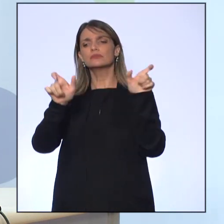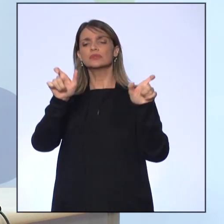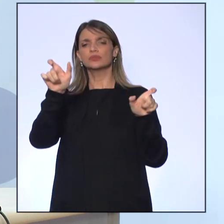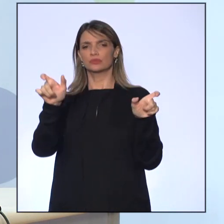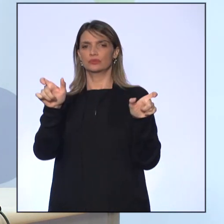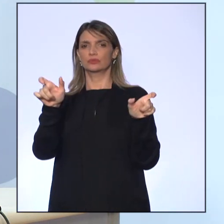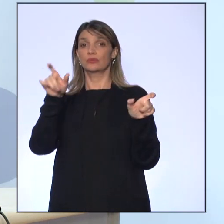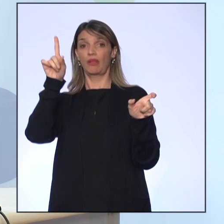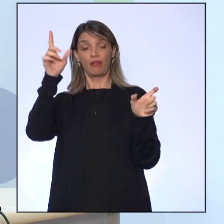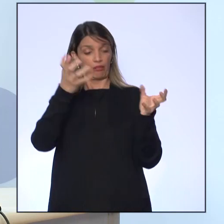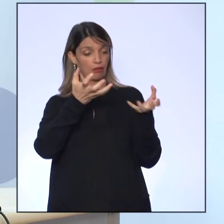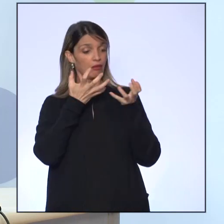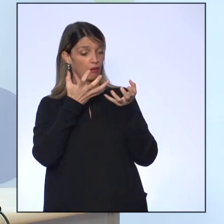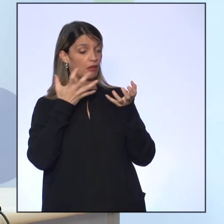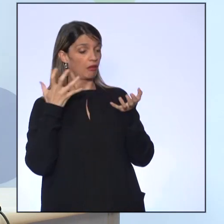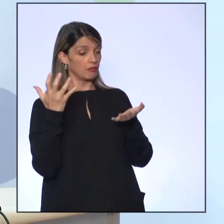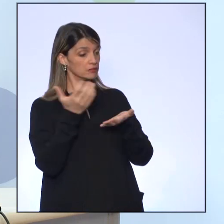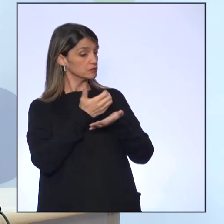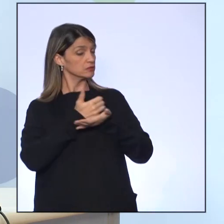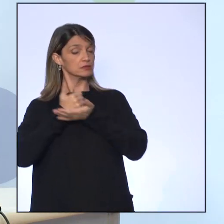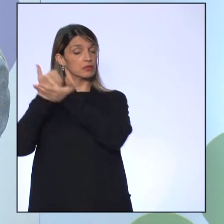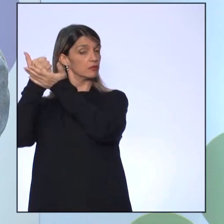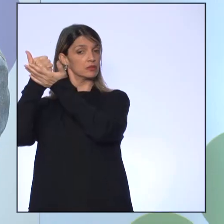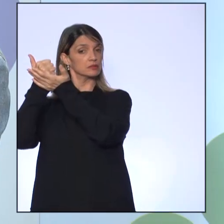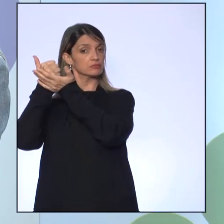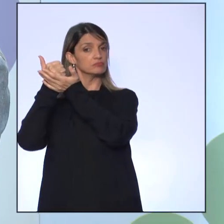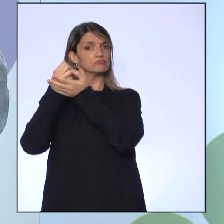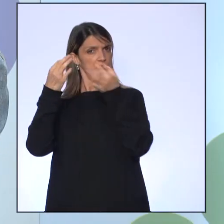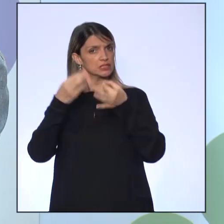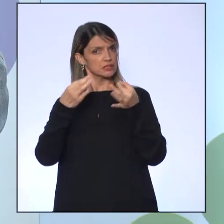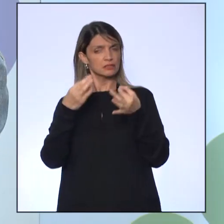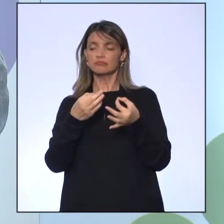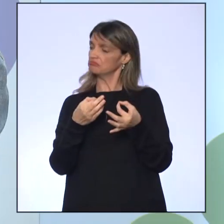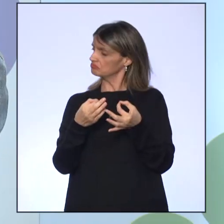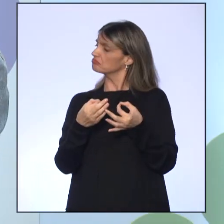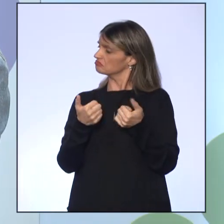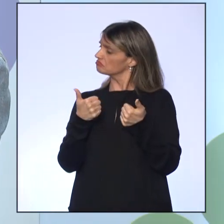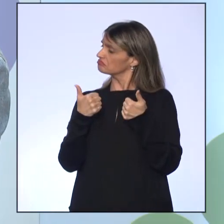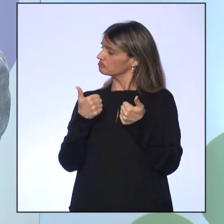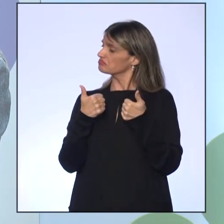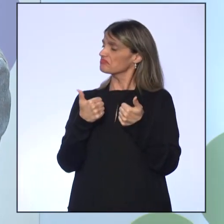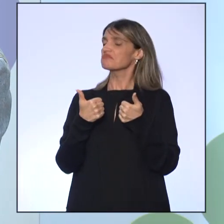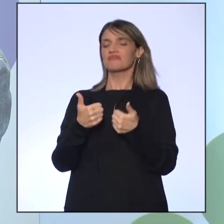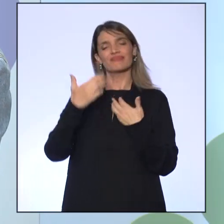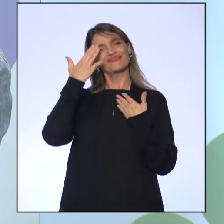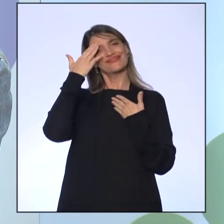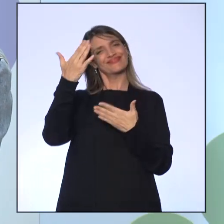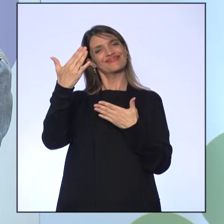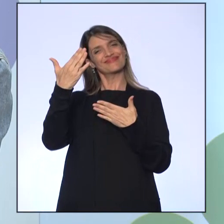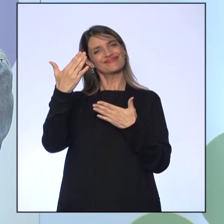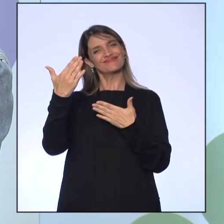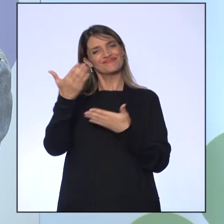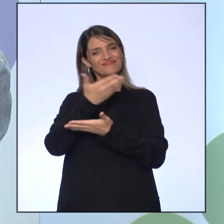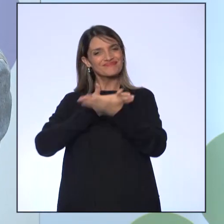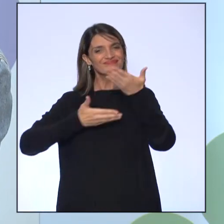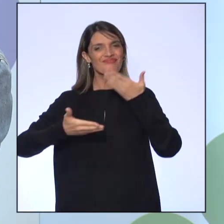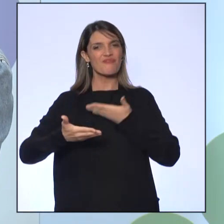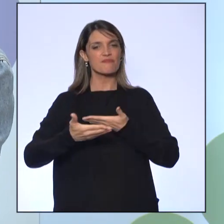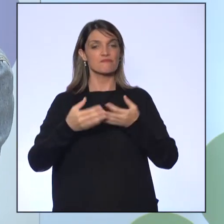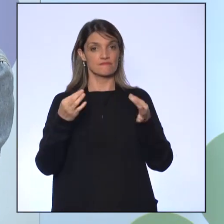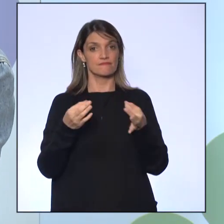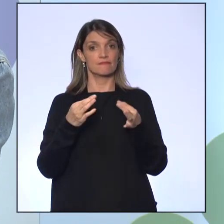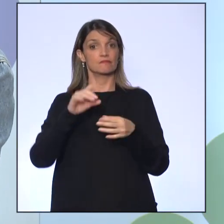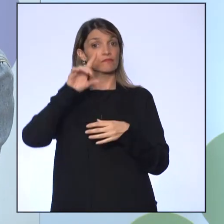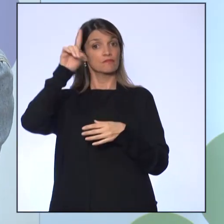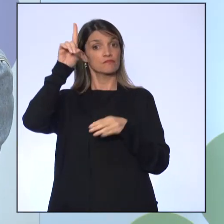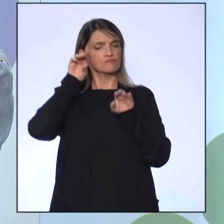quem ele quer salvar. Correto, professora? Corretíssimo, professor. Muito obrigada pela sua contribuição. E é exatamente isso. Então, quem colocou